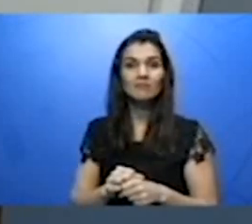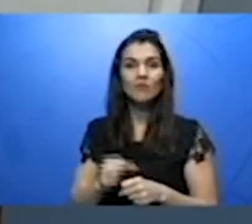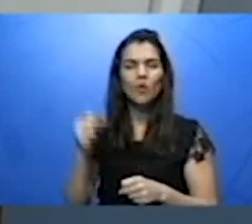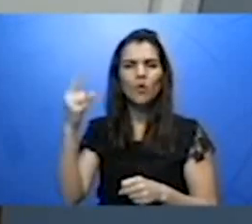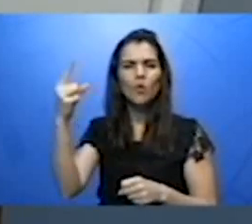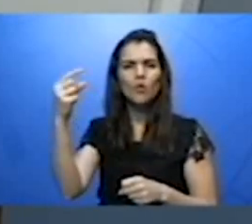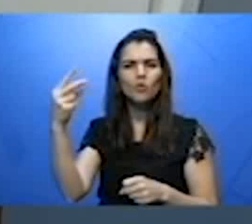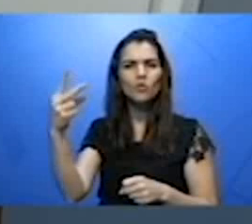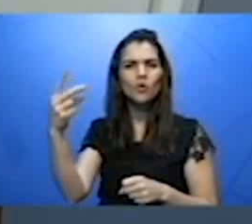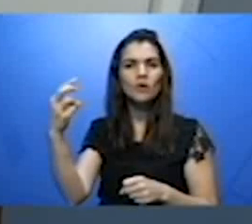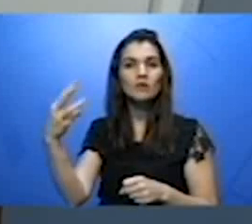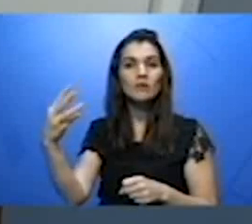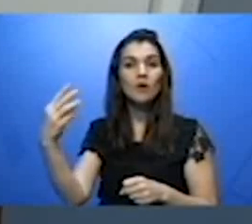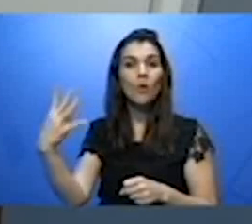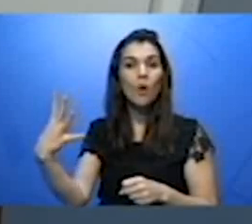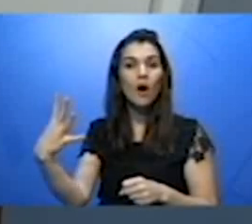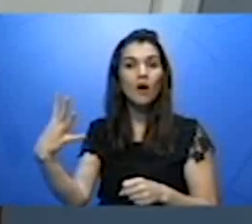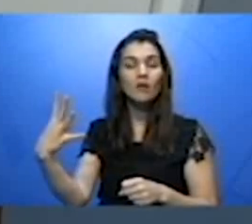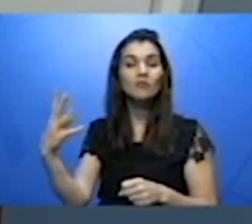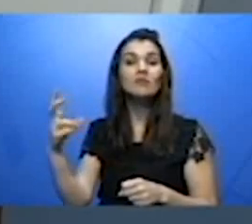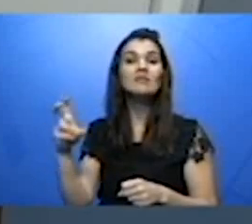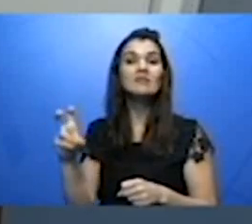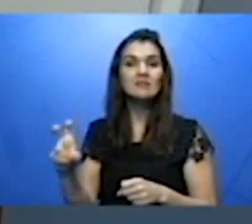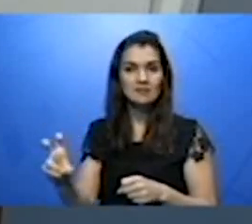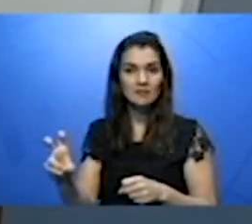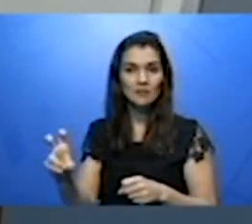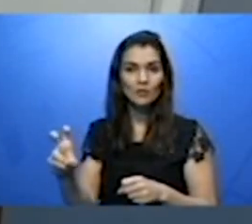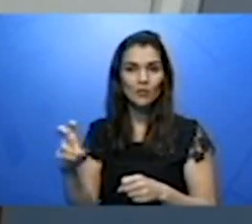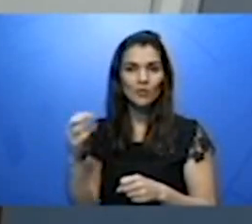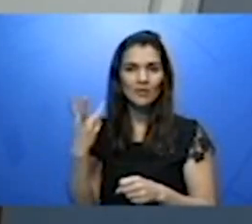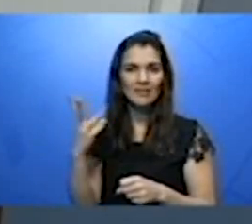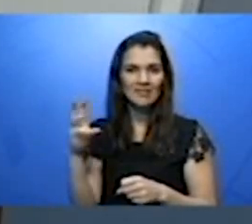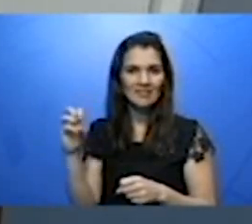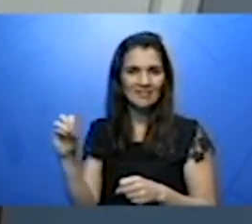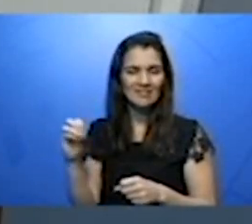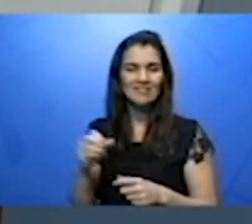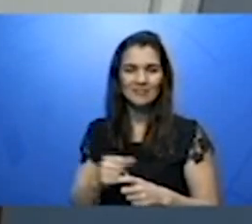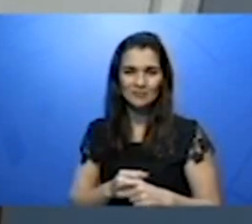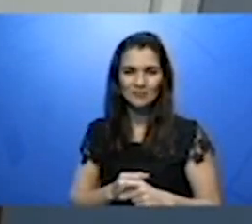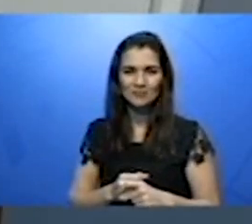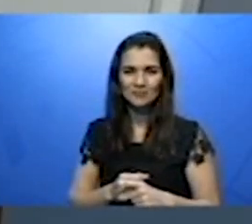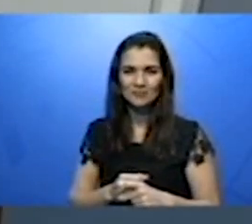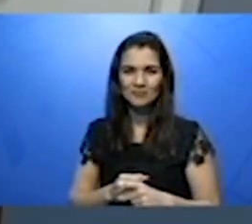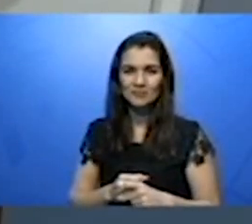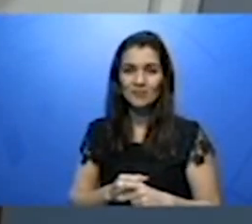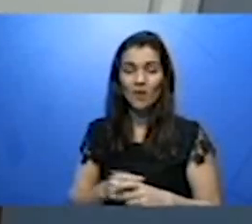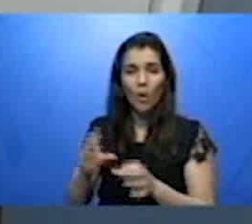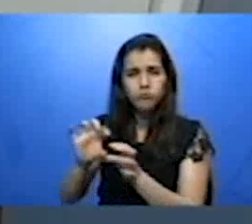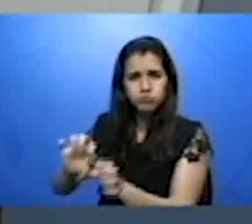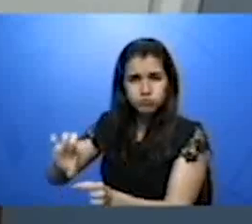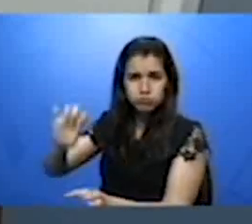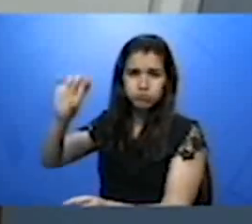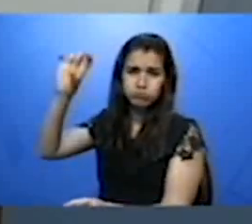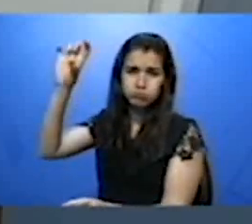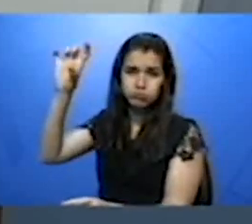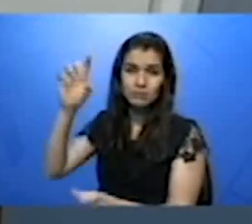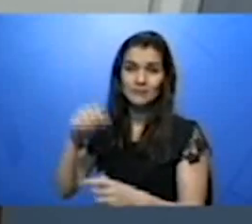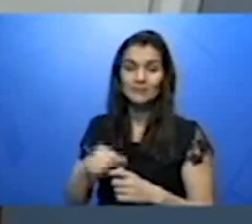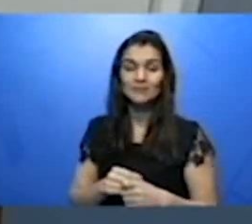tenho uma duas três quatro cinco mais 30 Olha como fica comprida